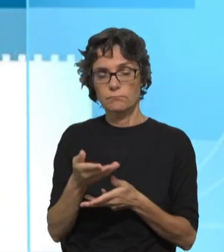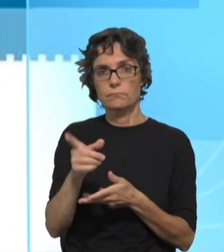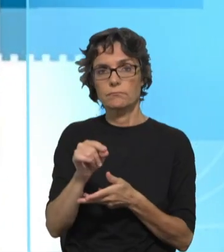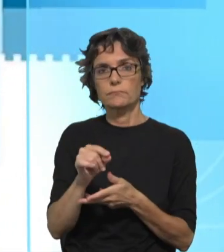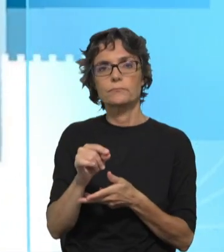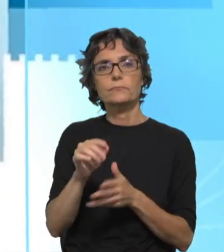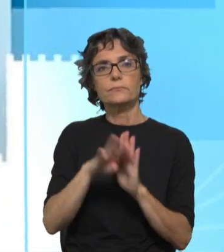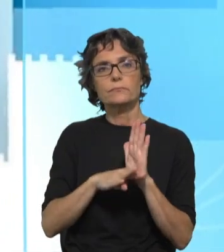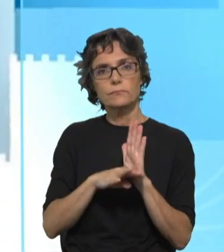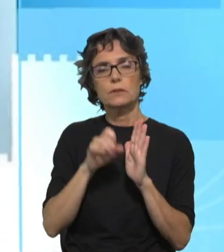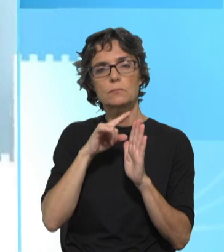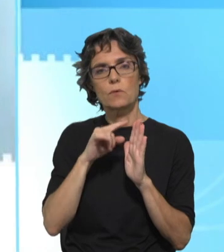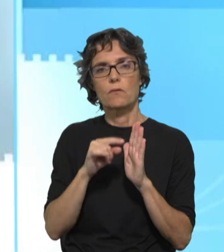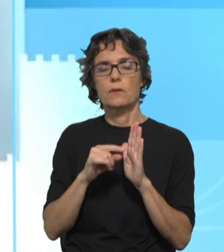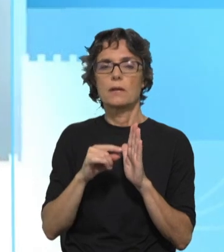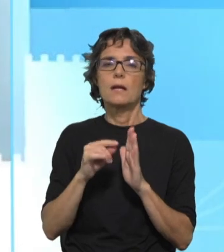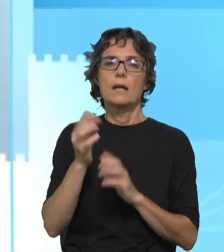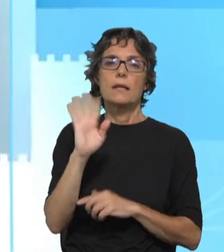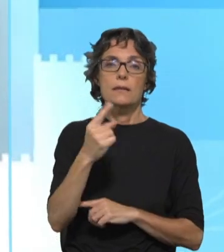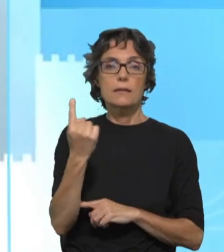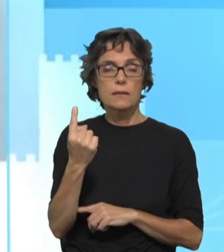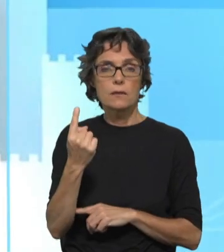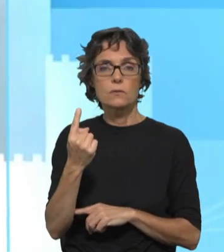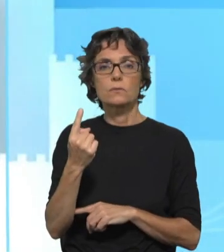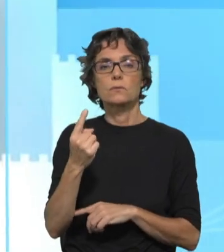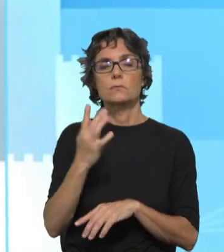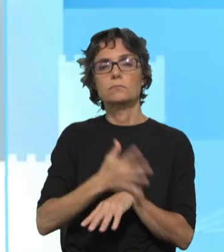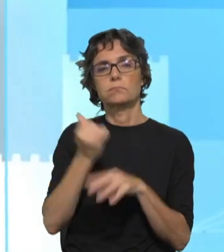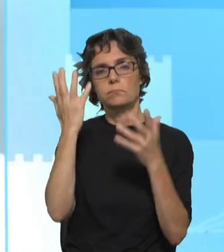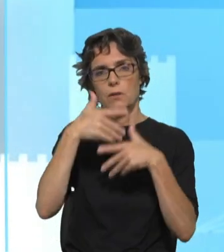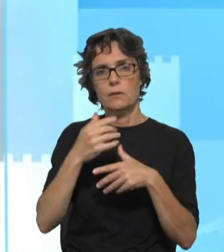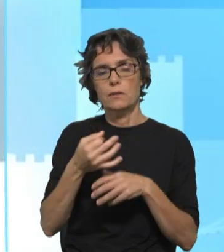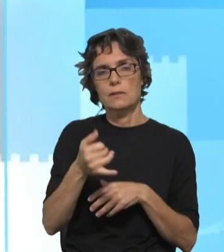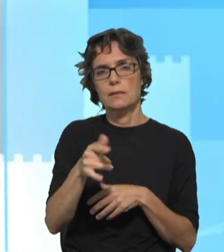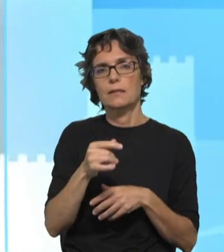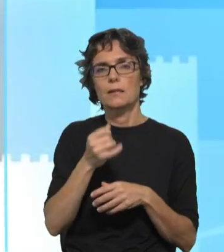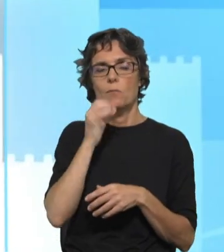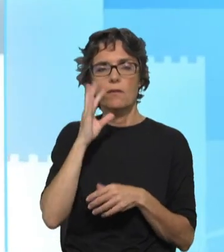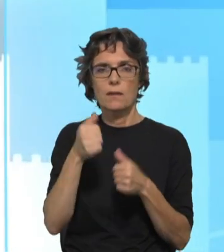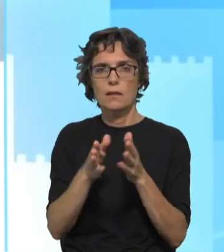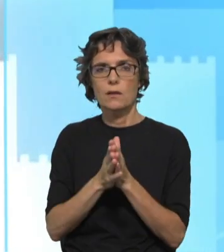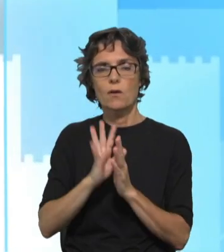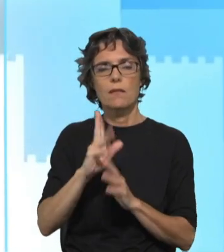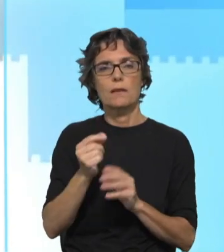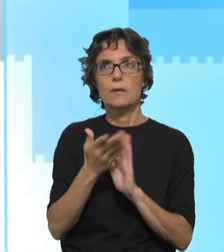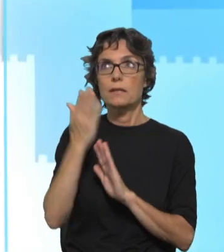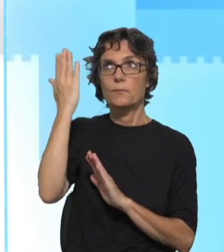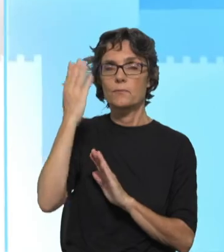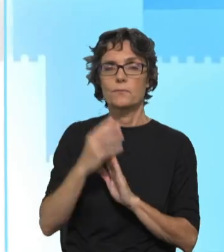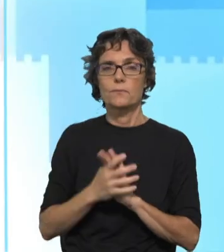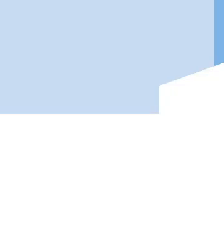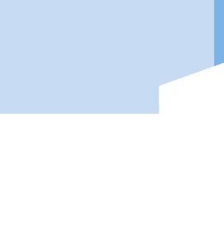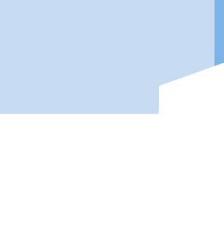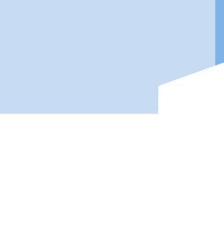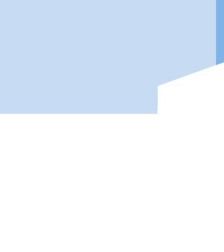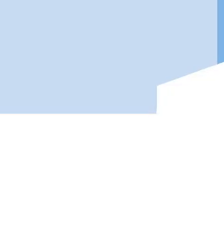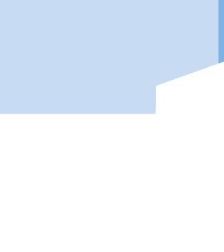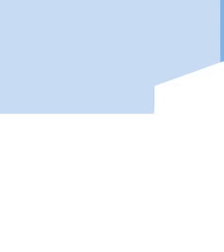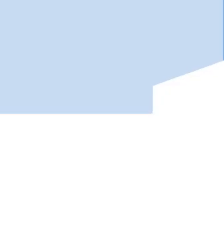tanta gente envolvida que se está a responsabilizar por participar, por preparar algo, que isto nós temos que continuar a